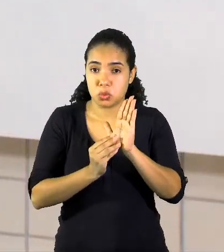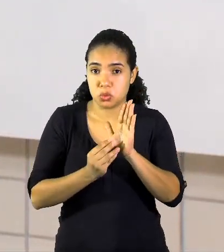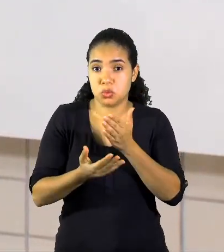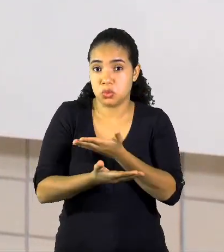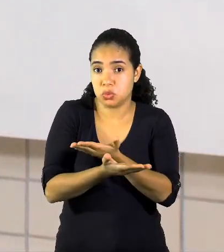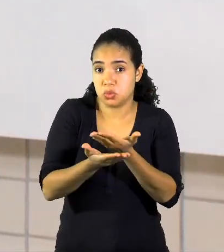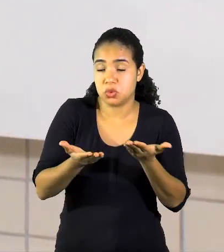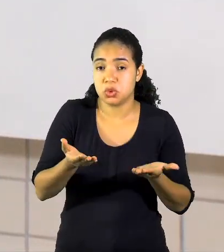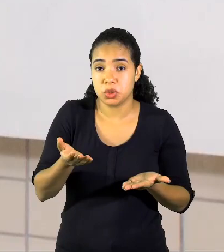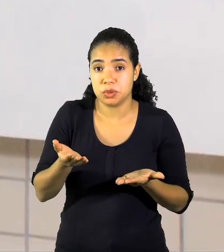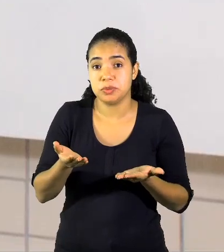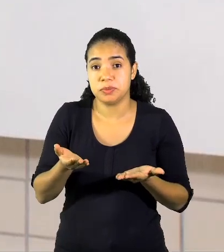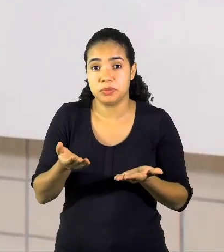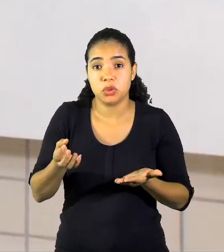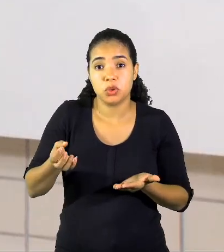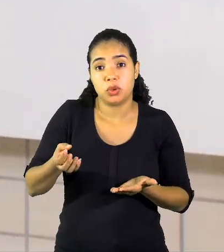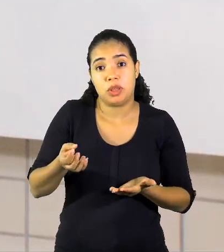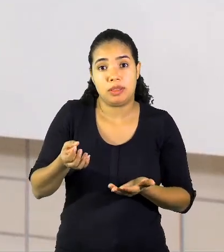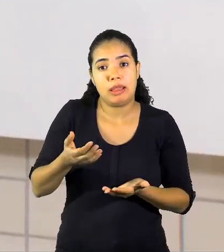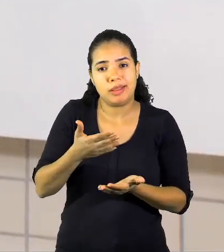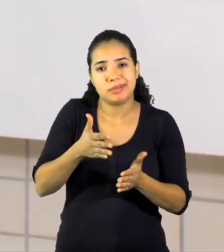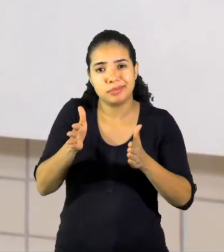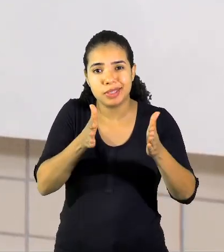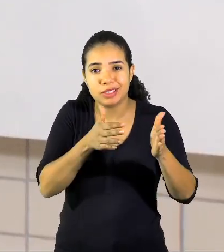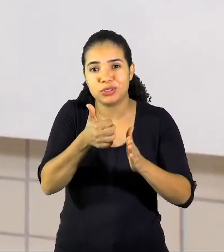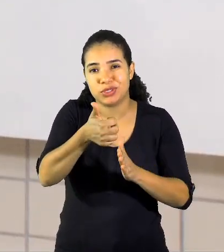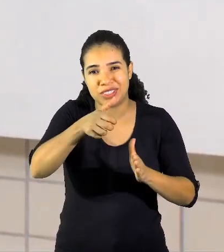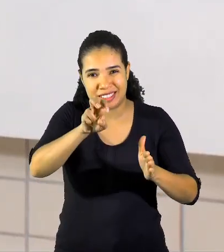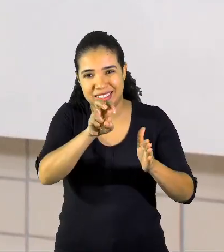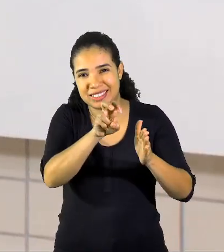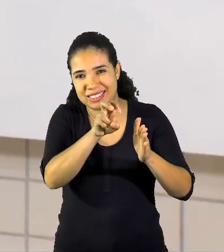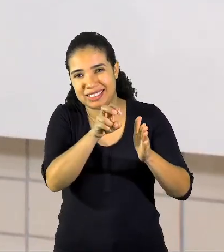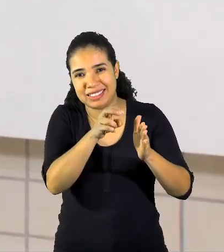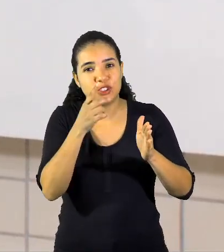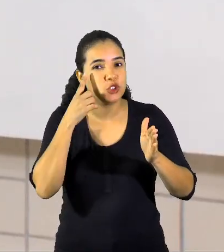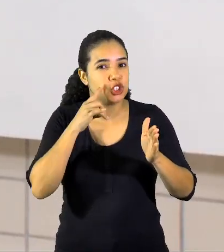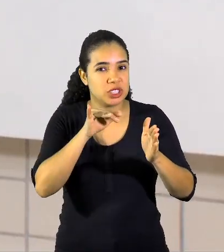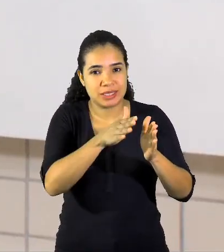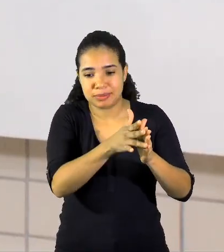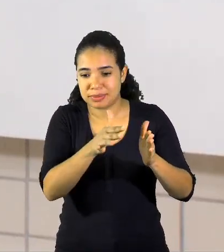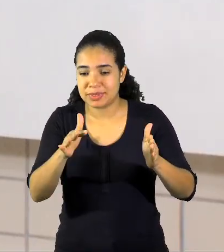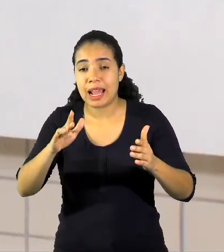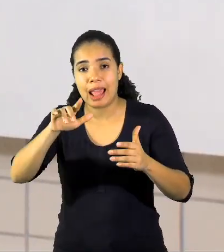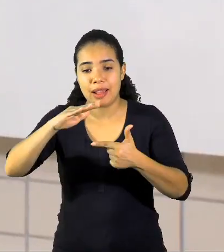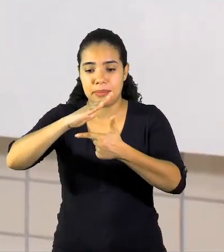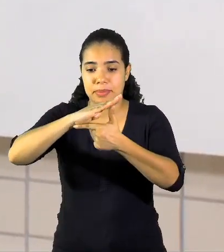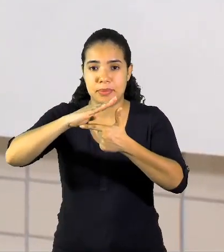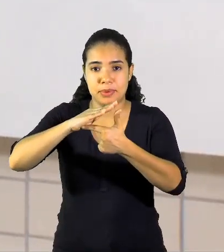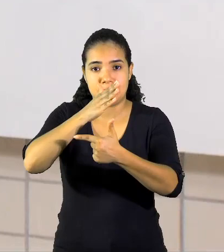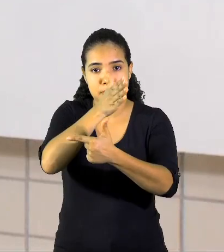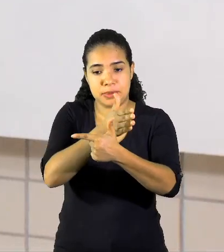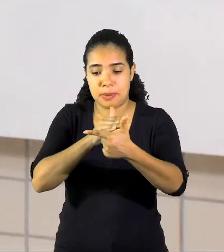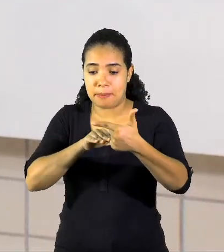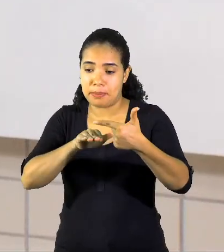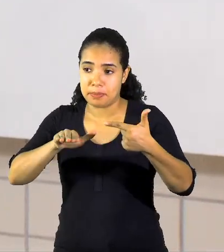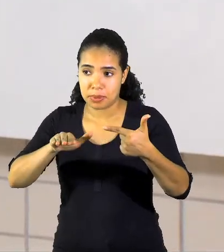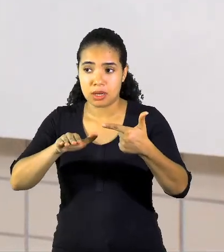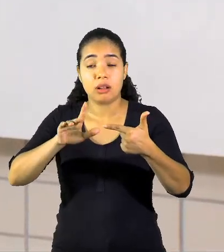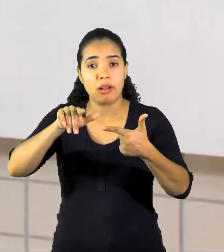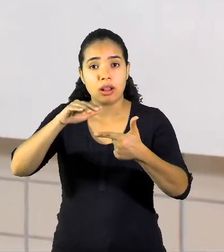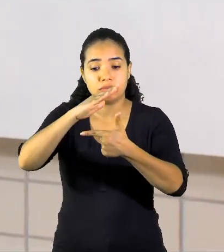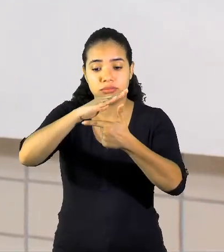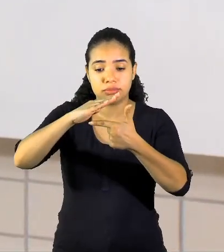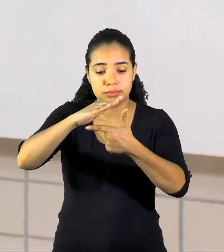dessa nossa nova quinzena, que são as relações métricas no triângulo retângulo. Quando a gente fala em triângulo